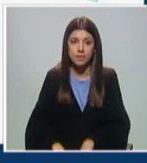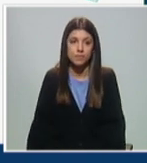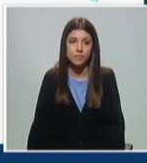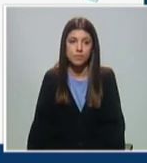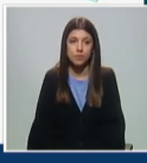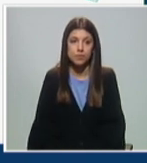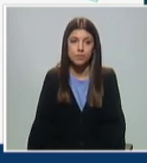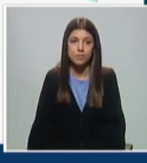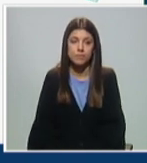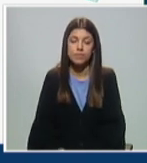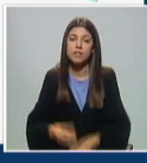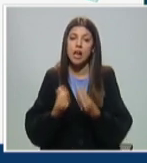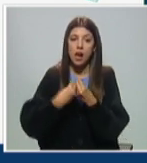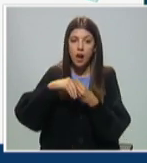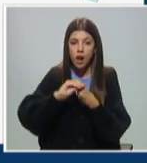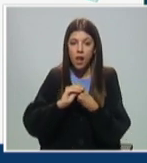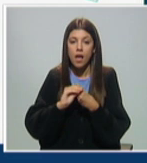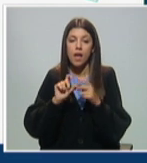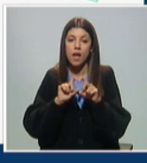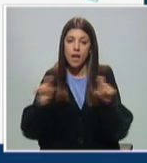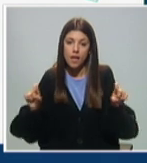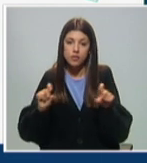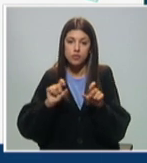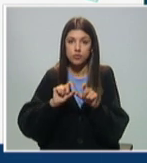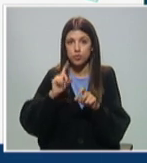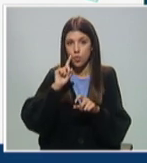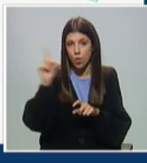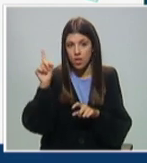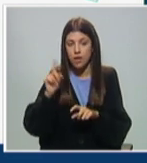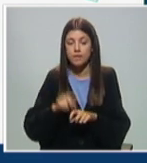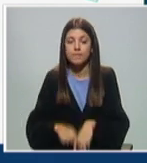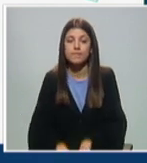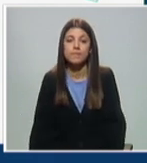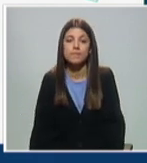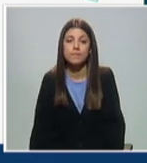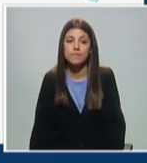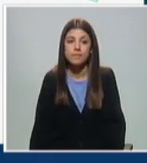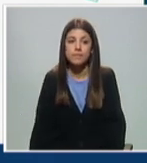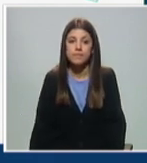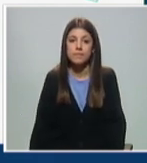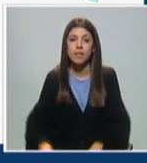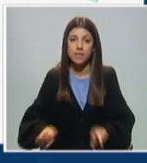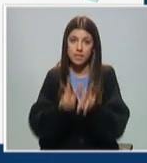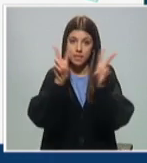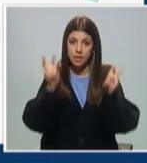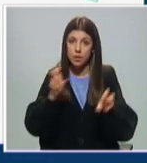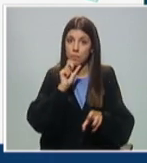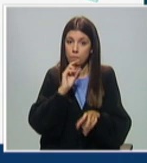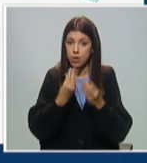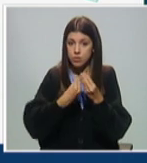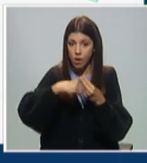inserir eixos verticais, horizontais, inserir títulos